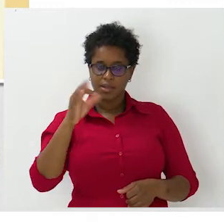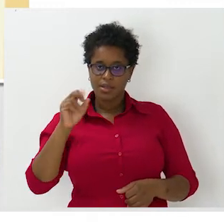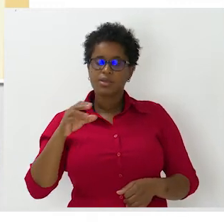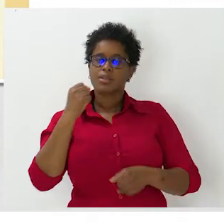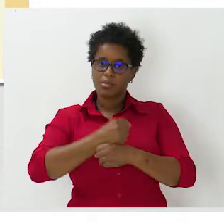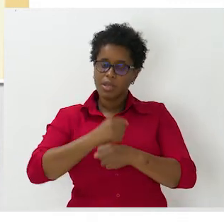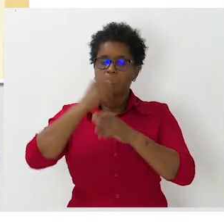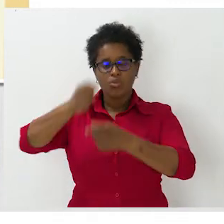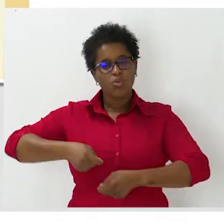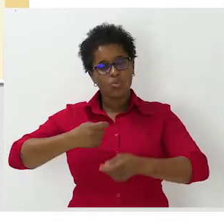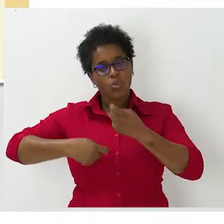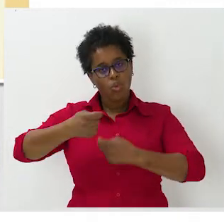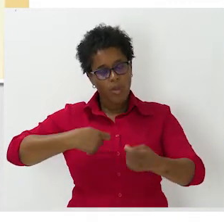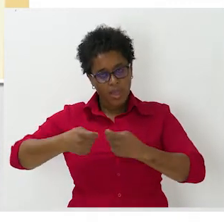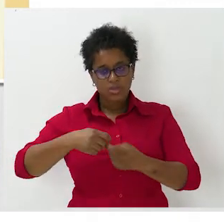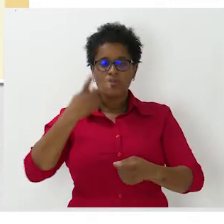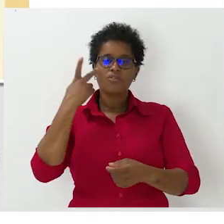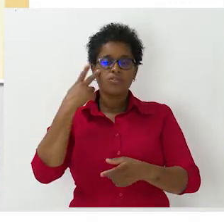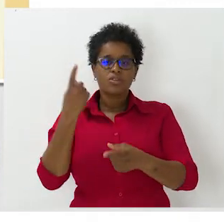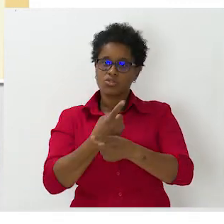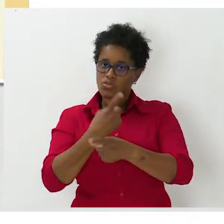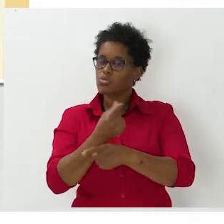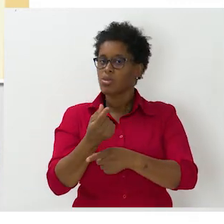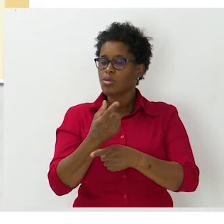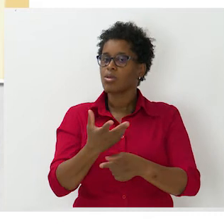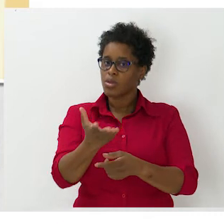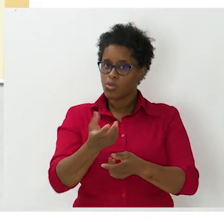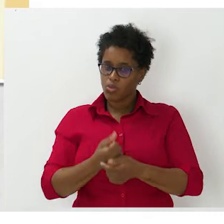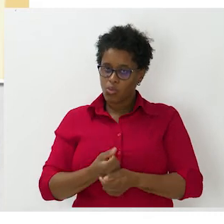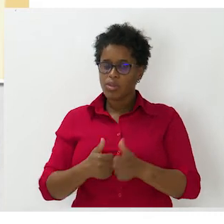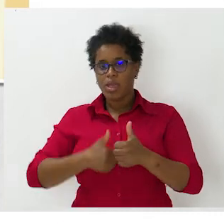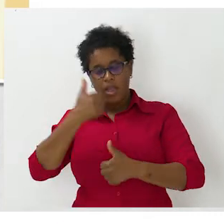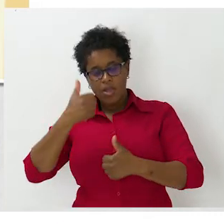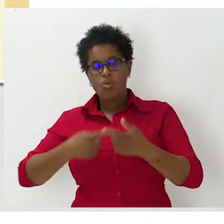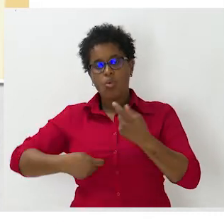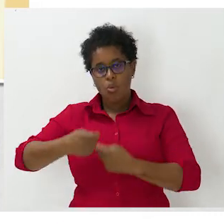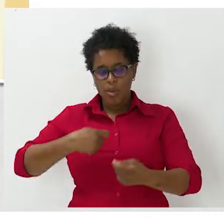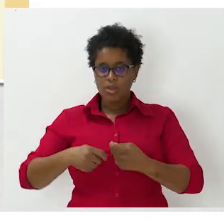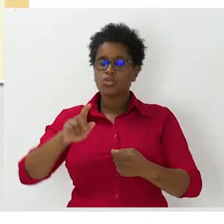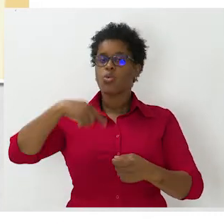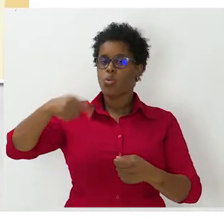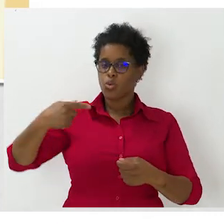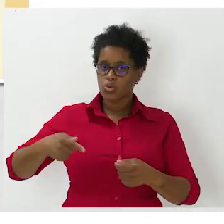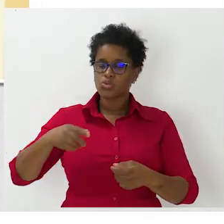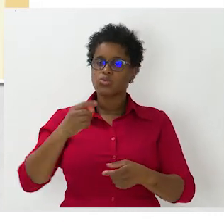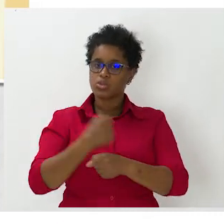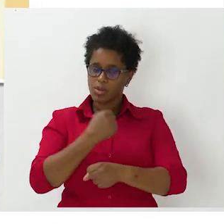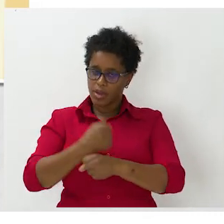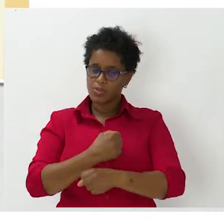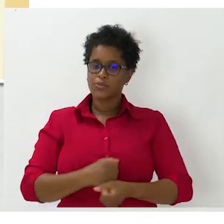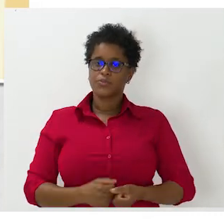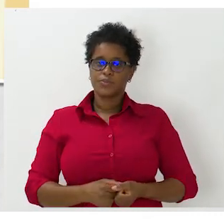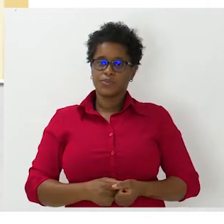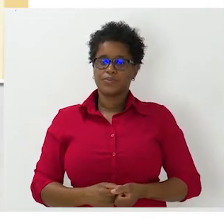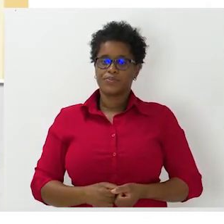e viviam dos rendimentos que ganhavam com o comércio e outros ofícios.